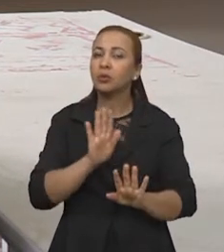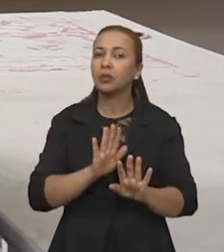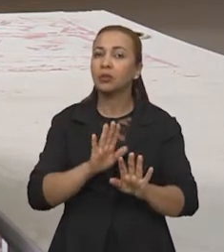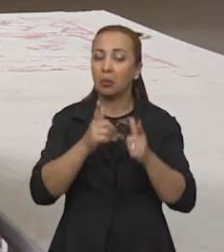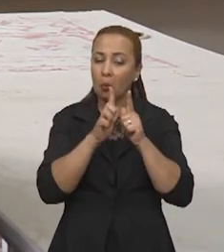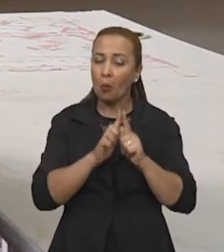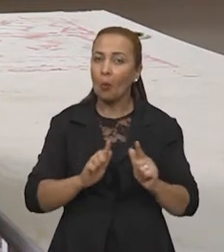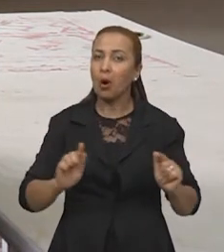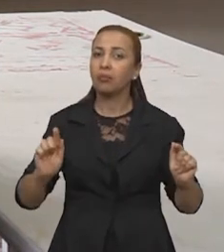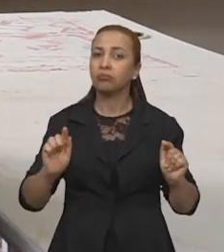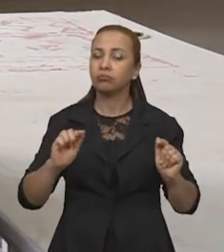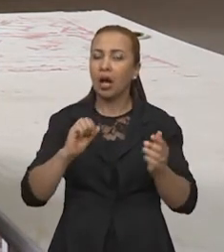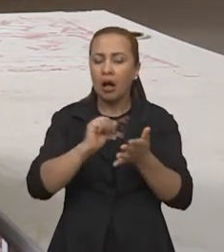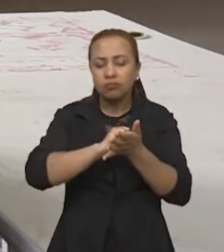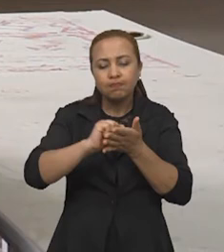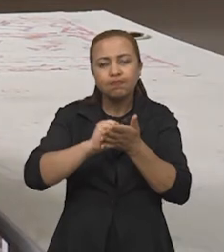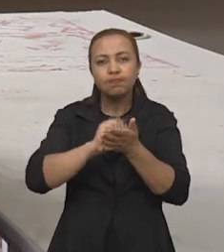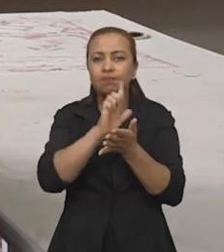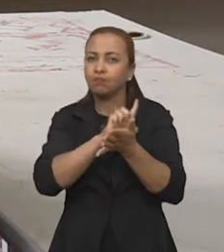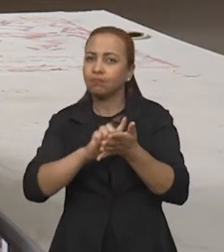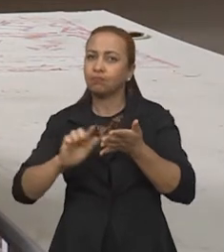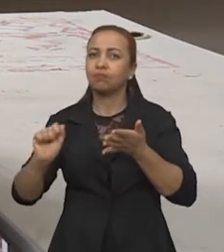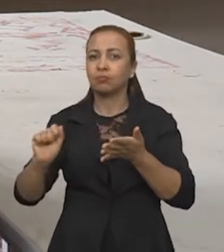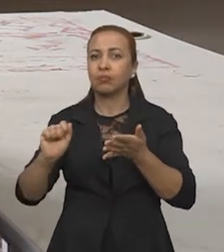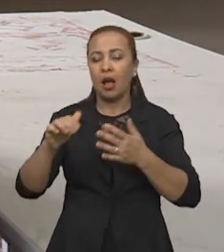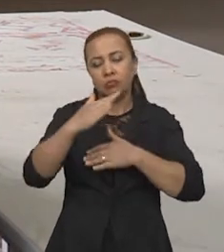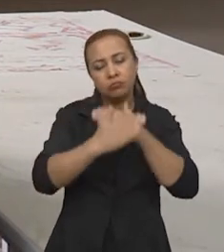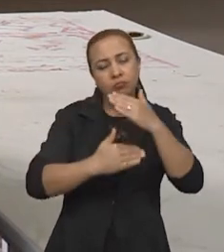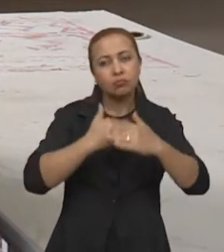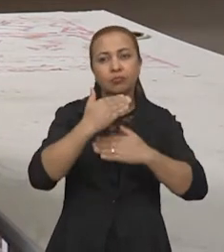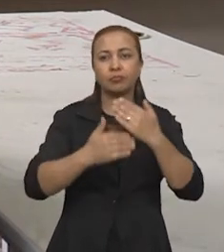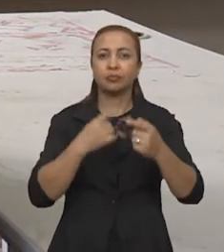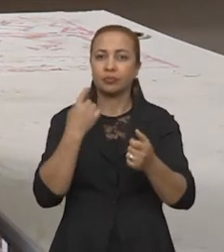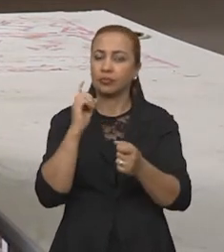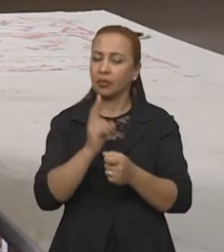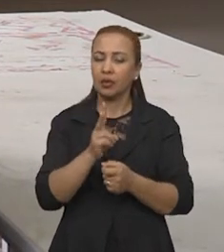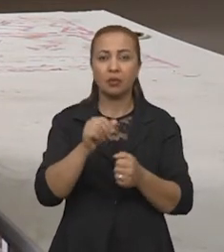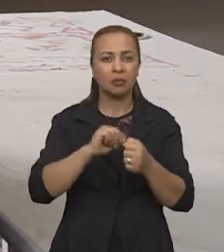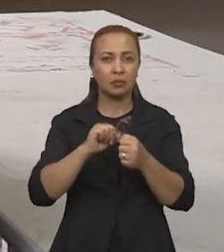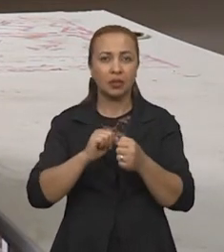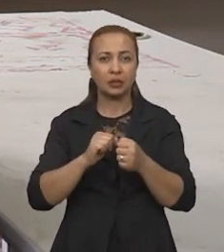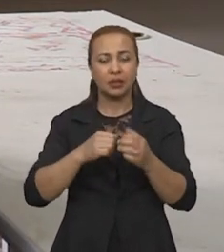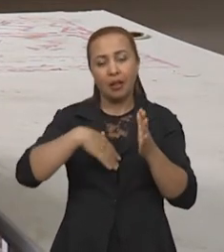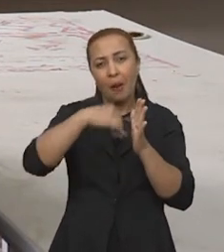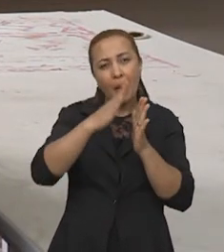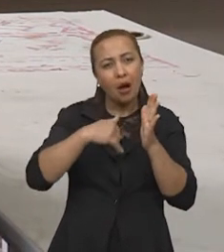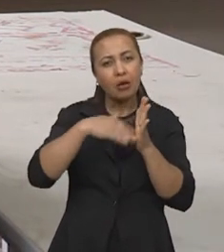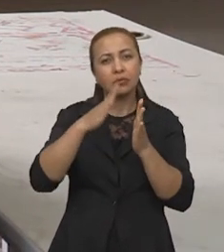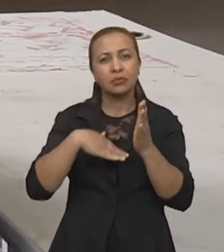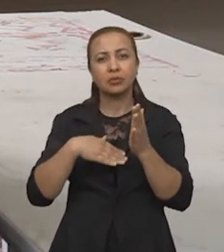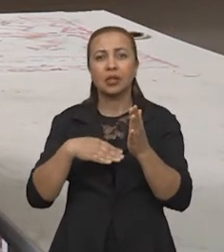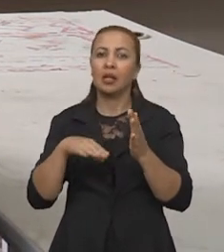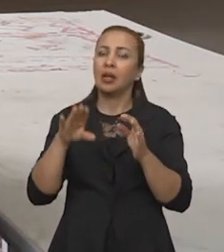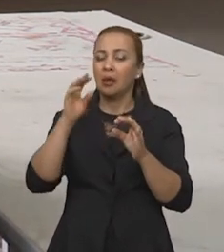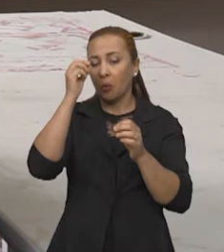para a higienização, a gente tem um certo cuidado ao pegar essas peças para higienizar, sempre fazendo essa higienização com